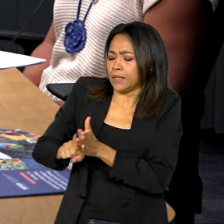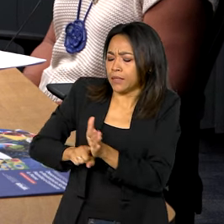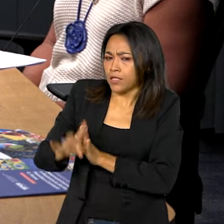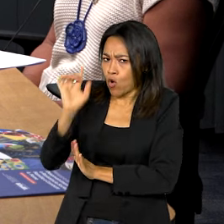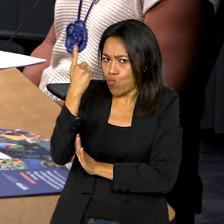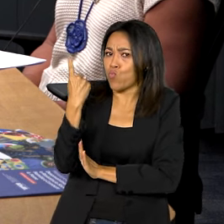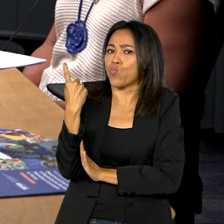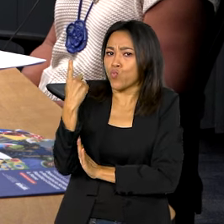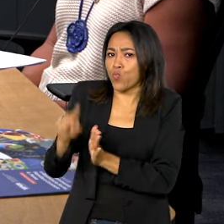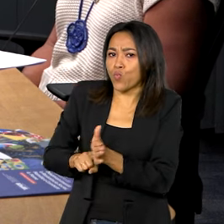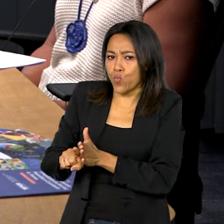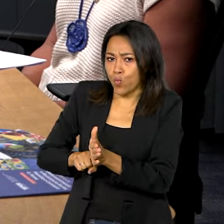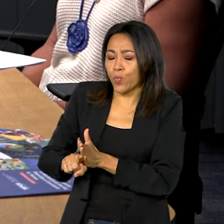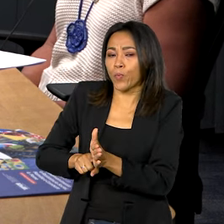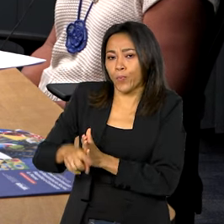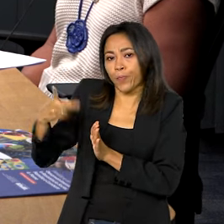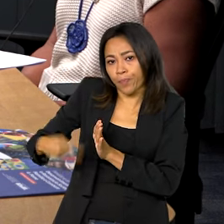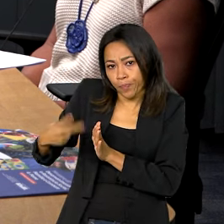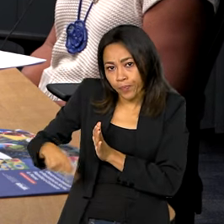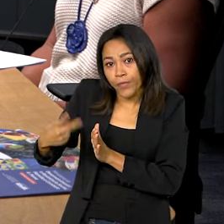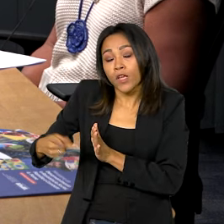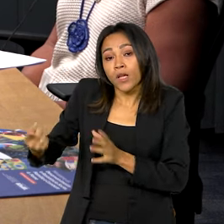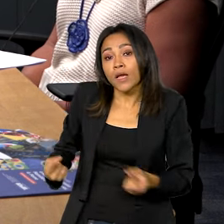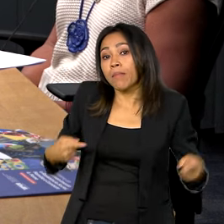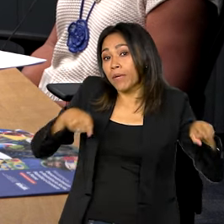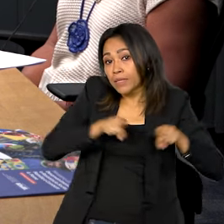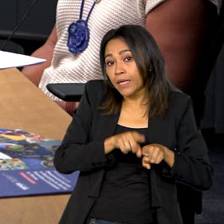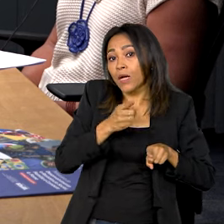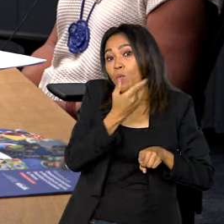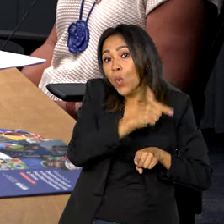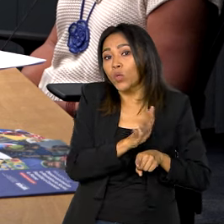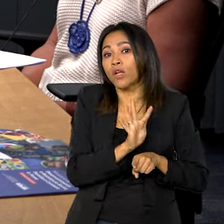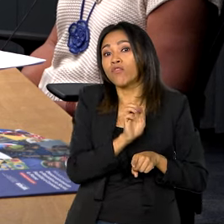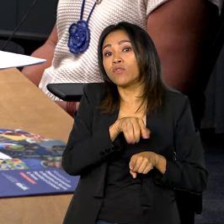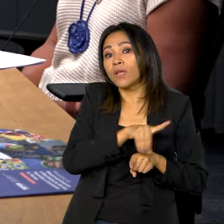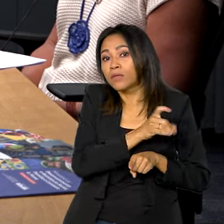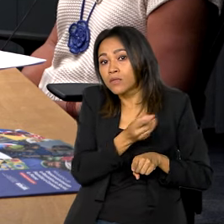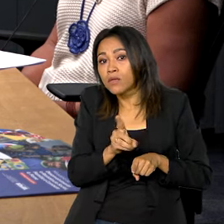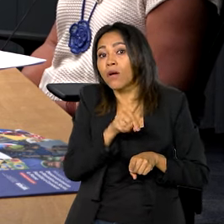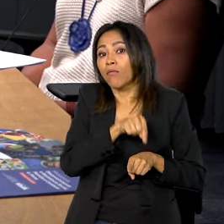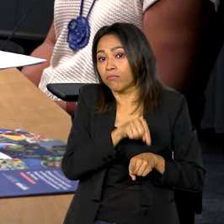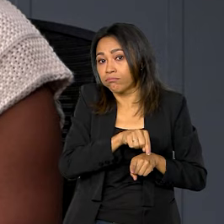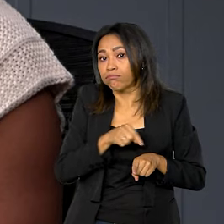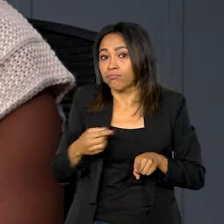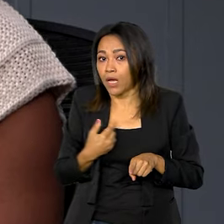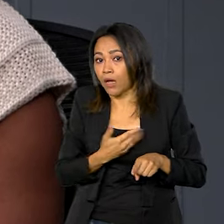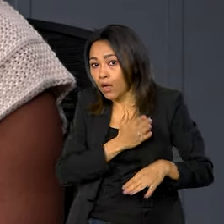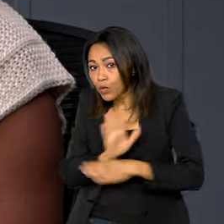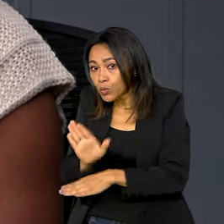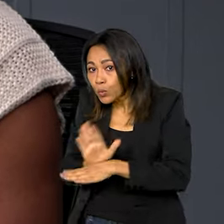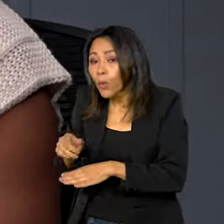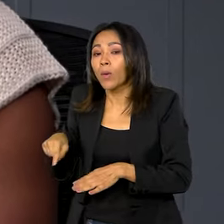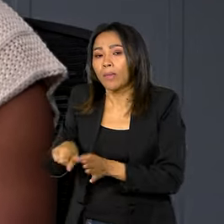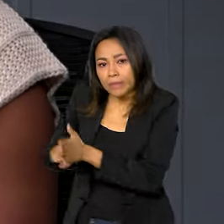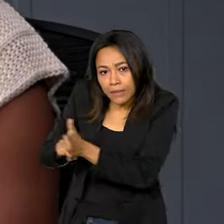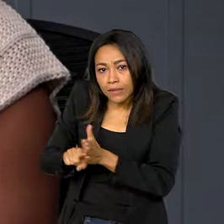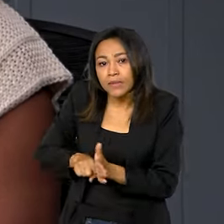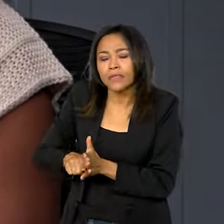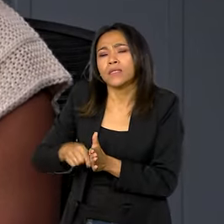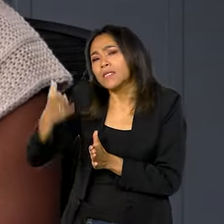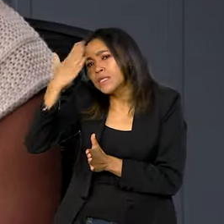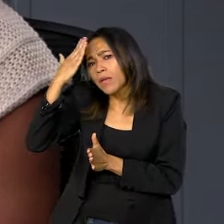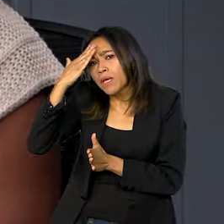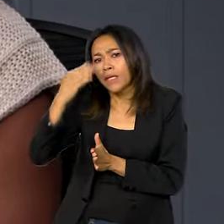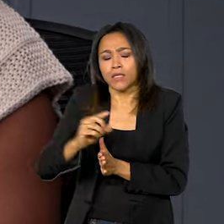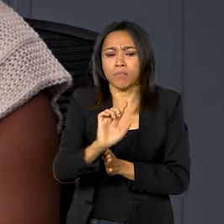estudos um dos estudos que foi feito pelo próprio cadastro único junto com a fundação Maria Cecília solto vidgal e que fala exatamente do